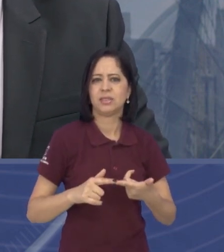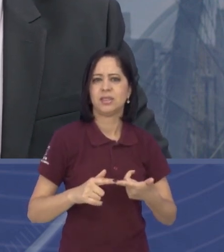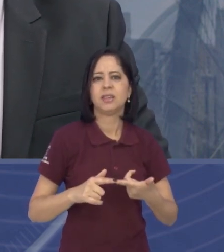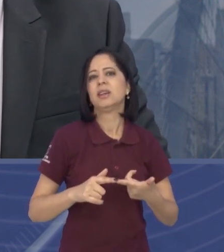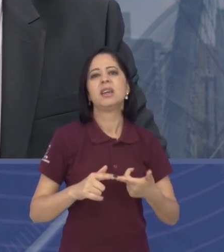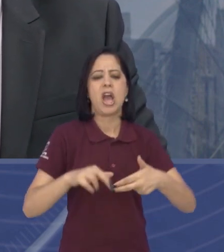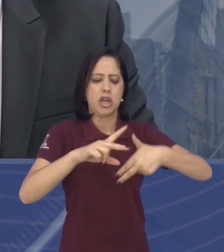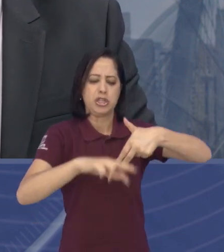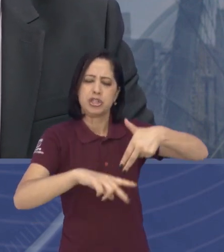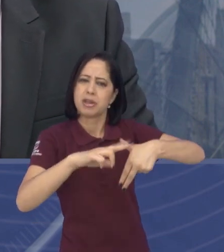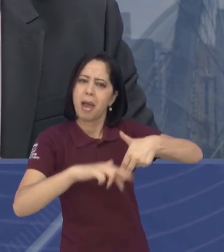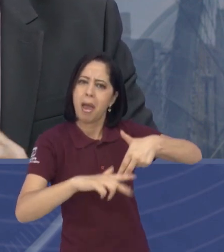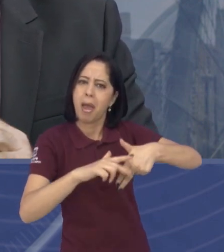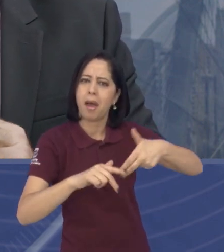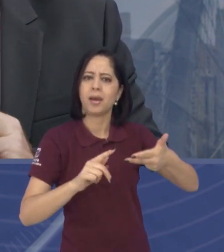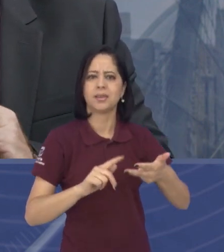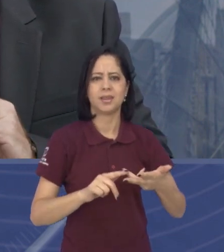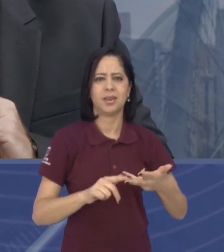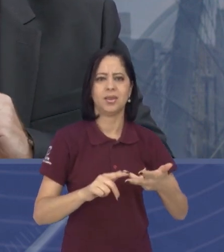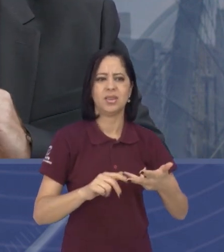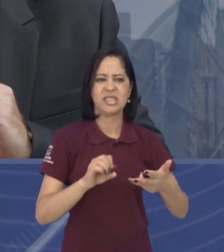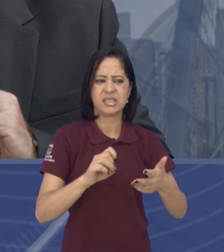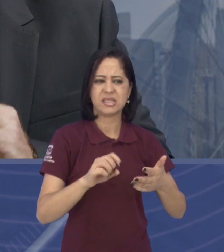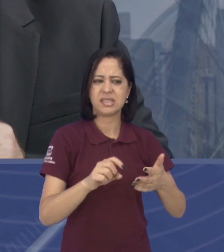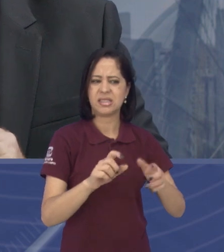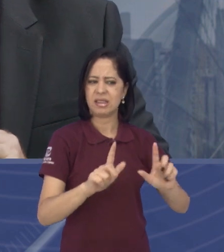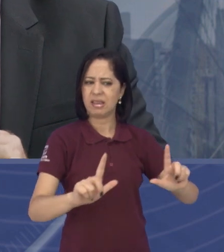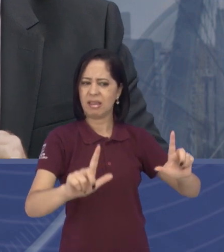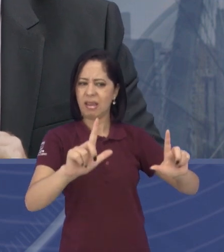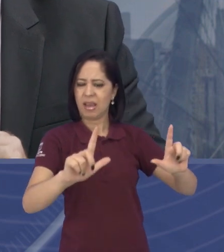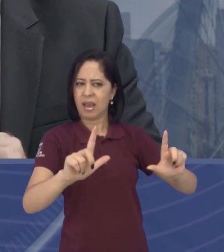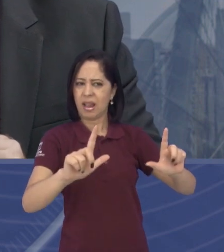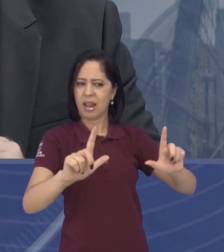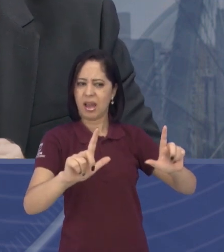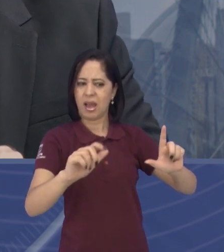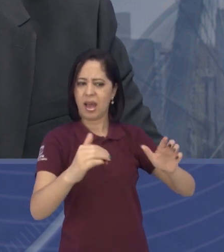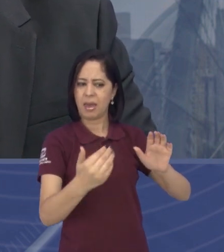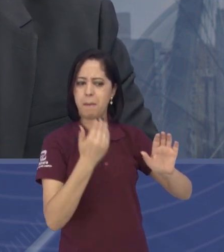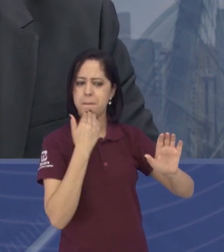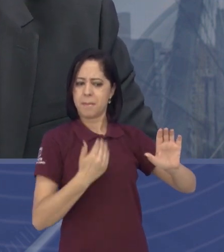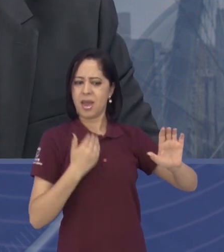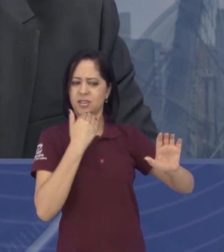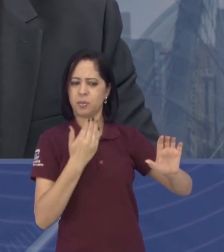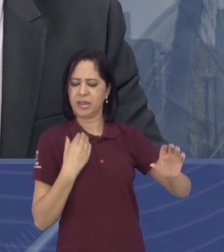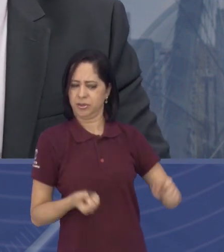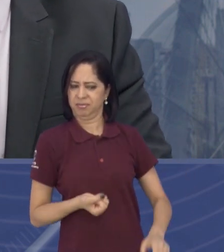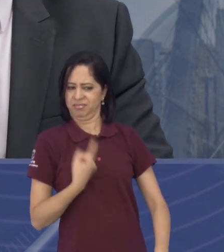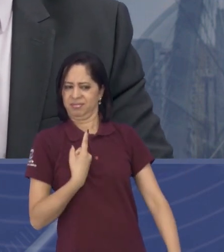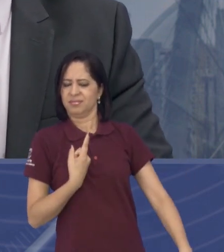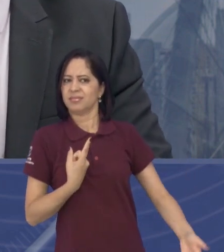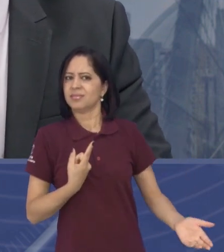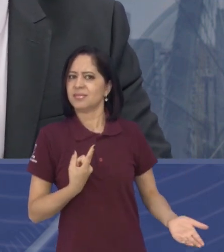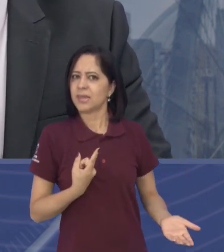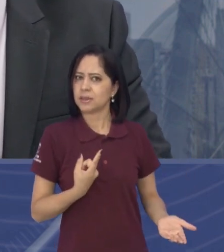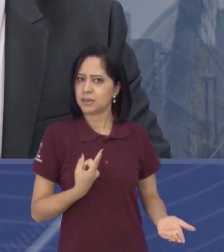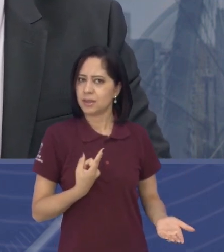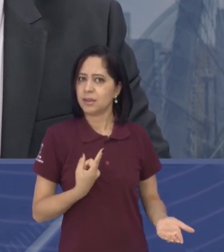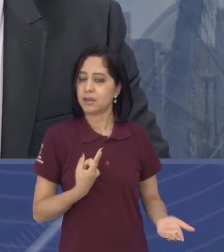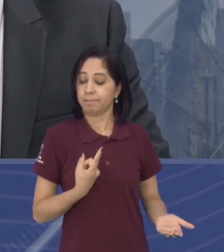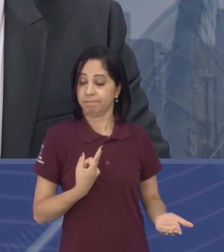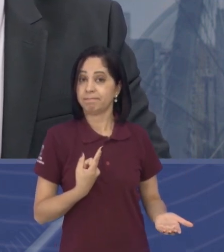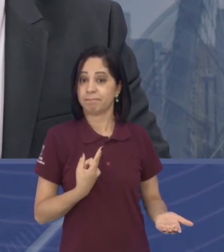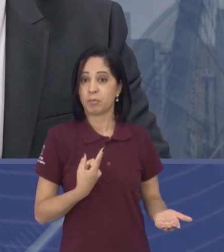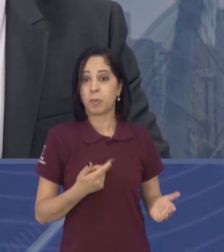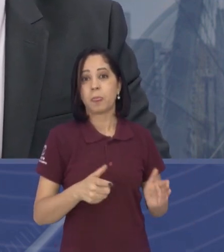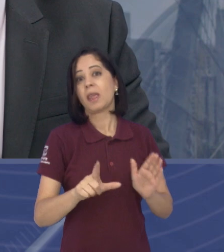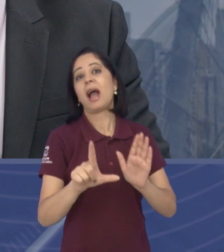sexo da pessoa. Então, se ela começa a ter que dar muito dado, isso já se torna estranho, tá? A Lei Geral de Proteção de